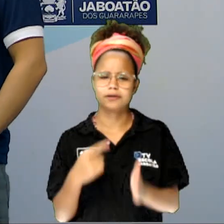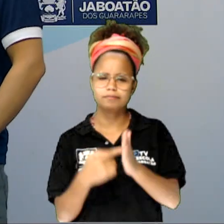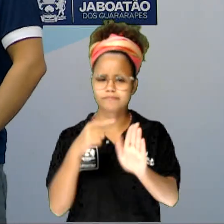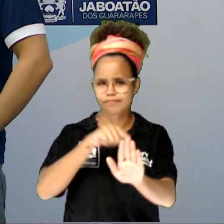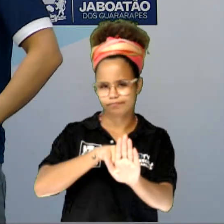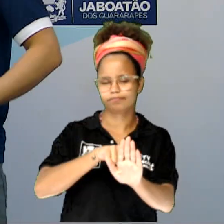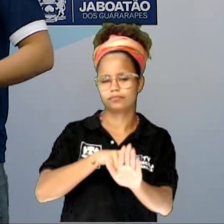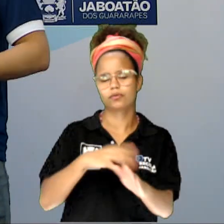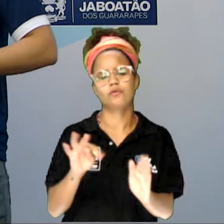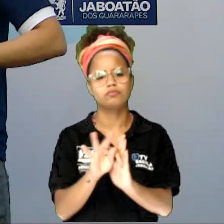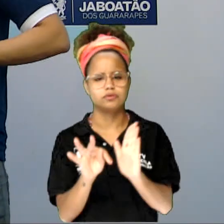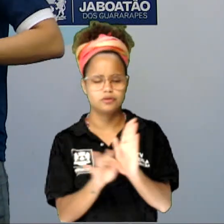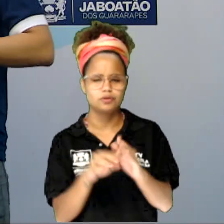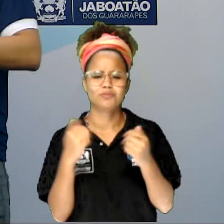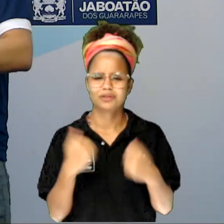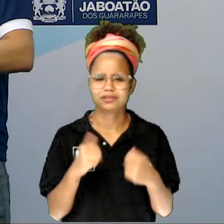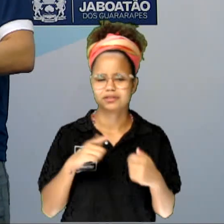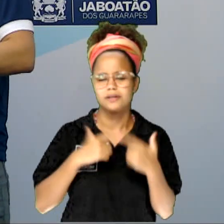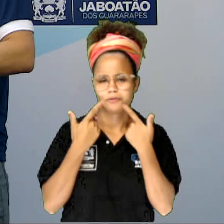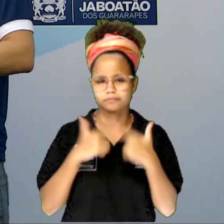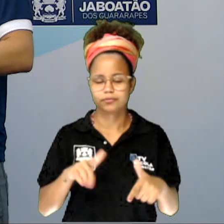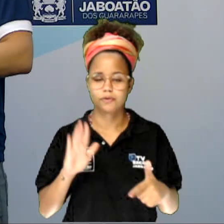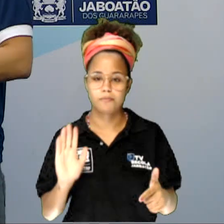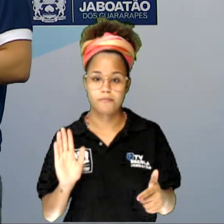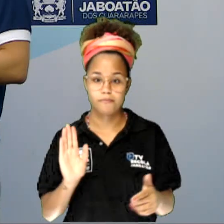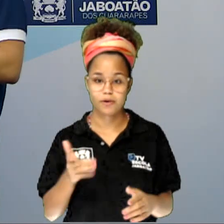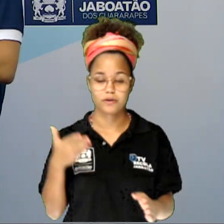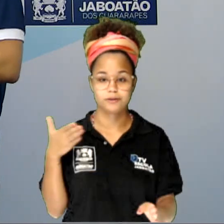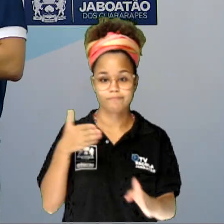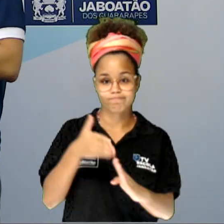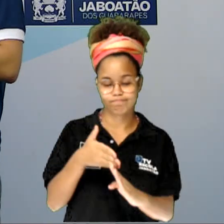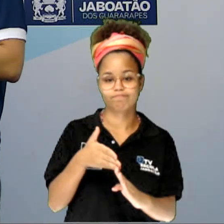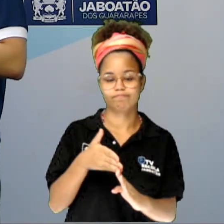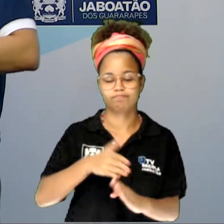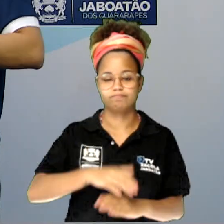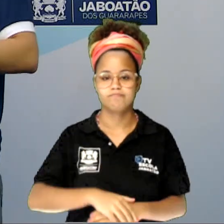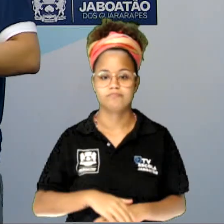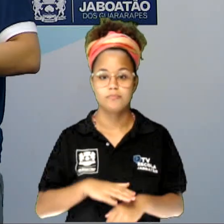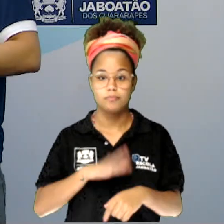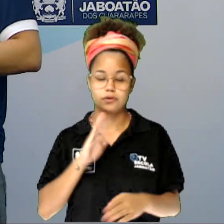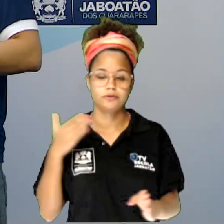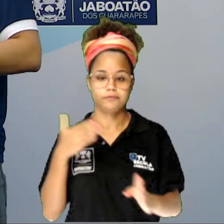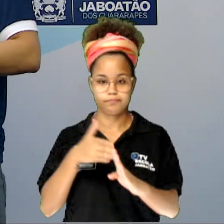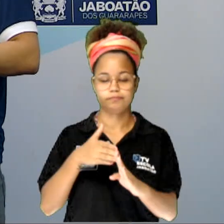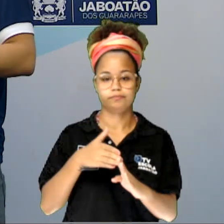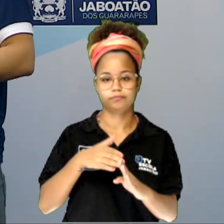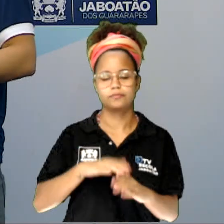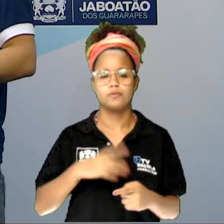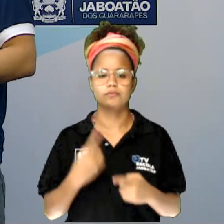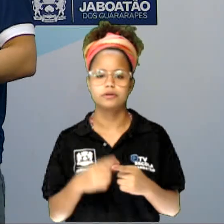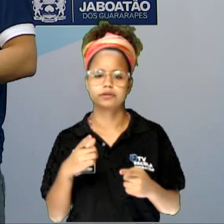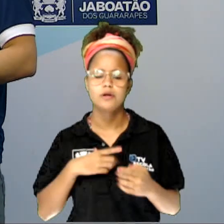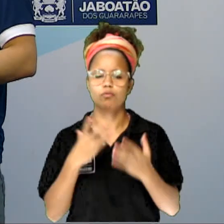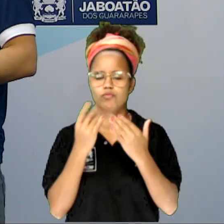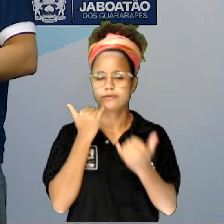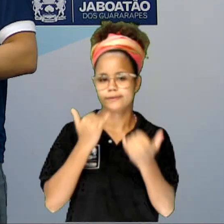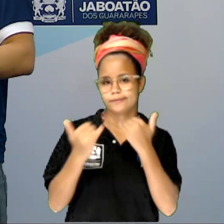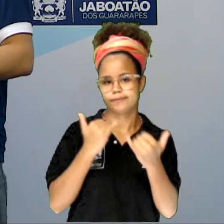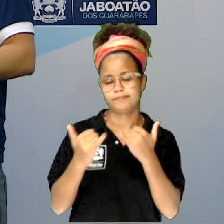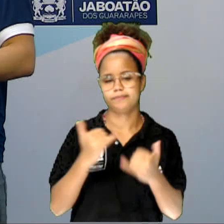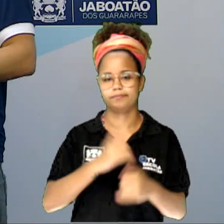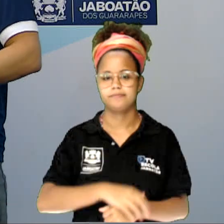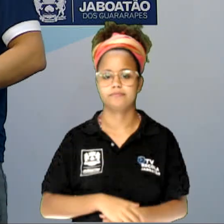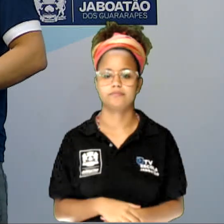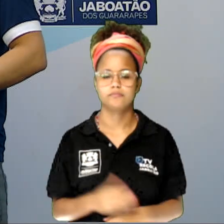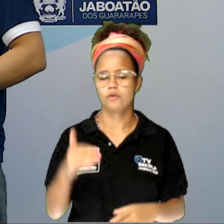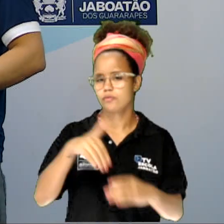por ser um texto que tem que ter uma linguagem mais direta, já que ele condensa aí uma grande quantidade de informações. Não